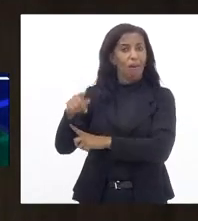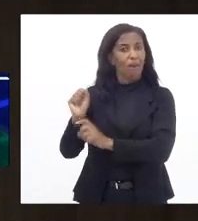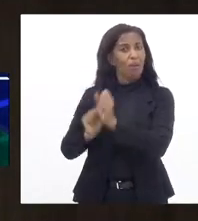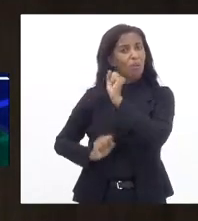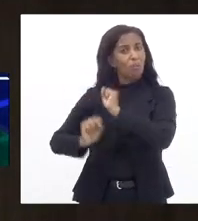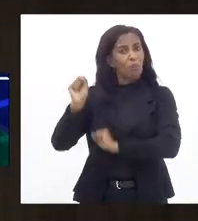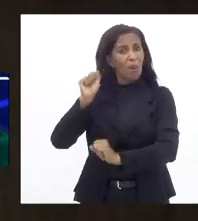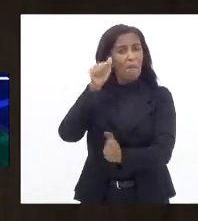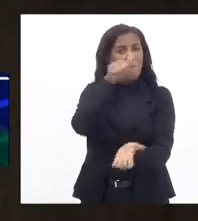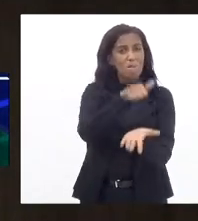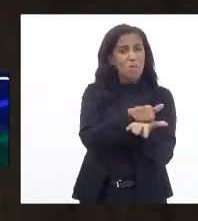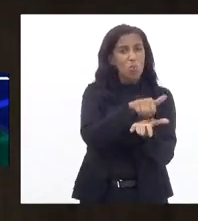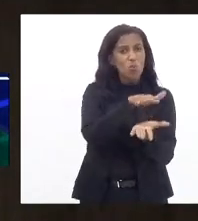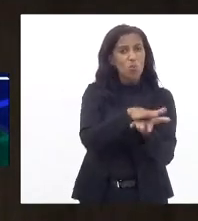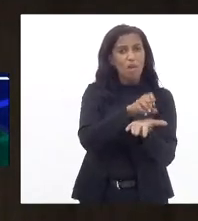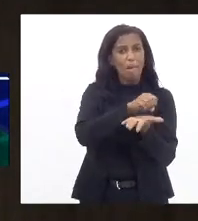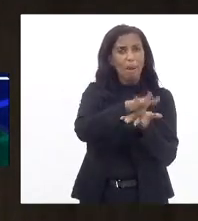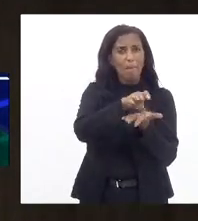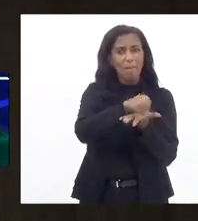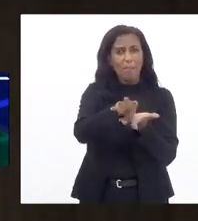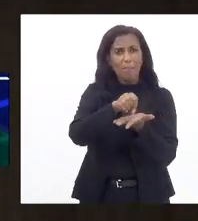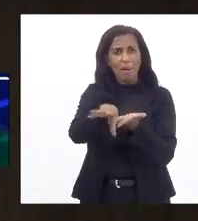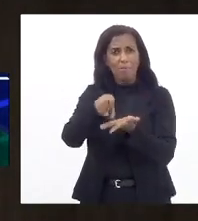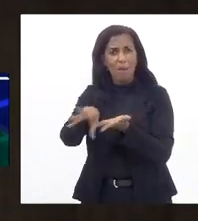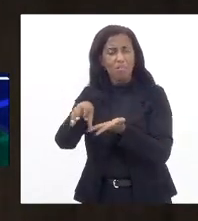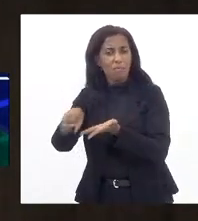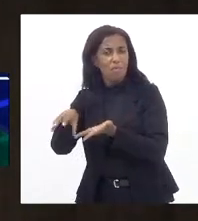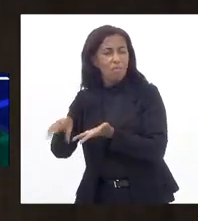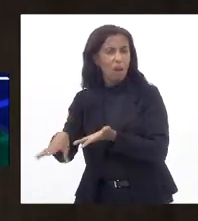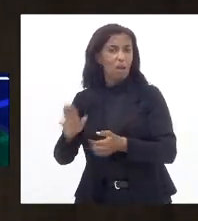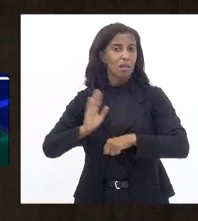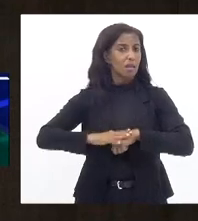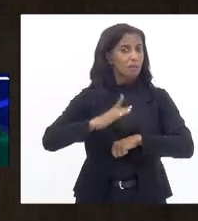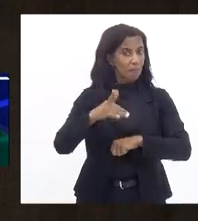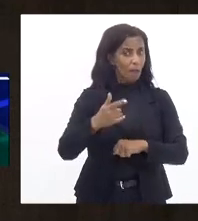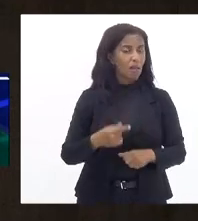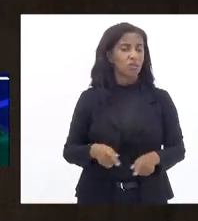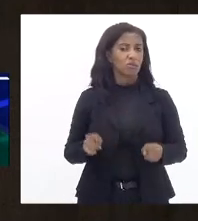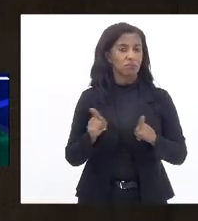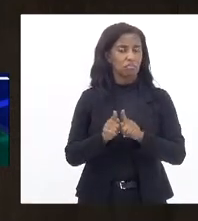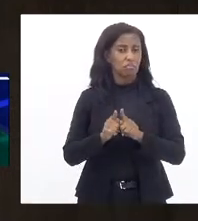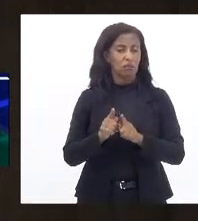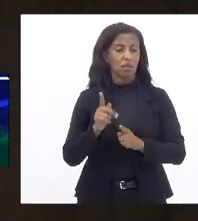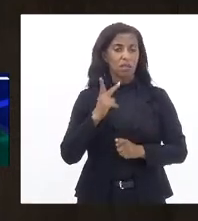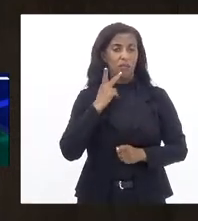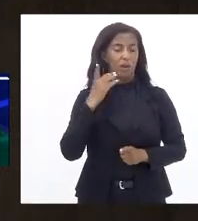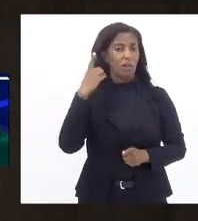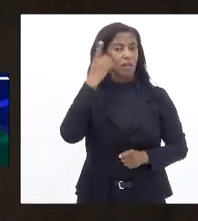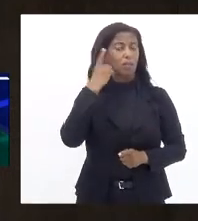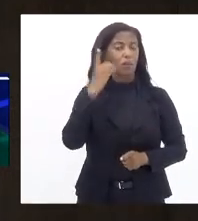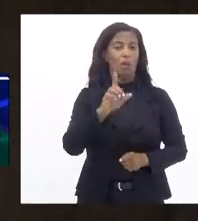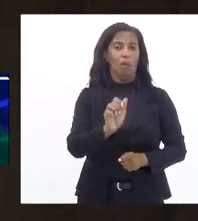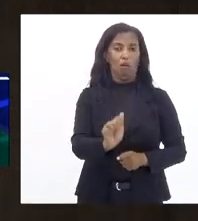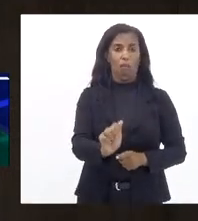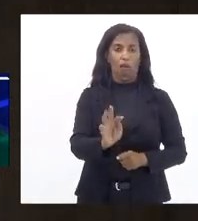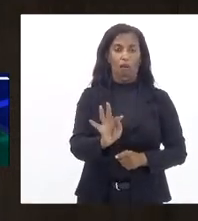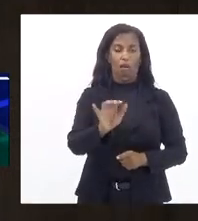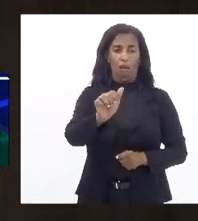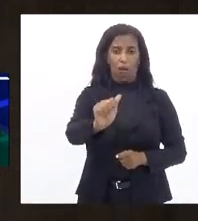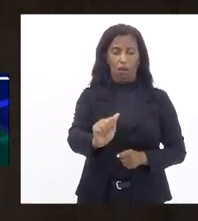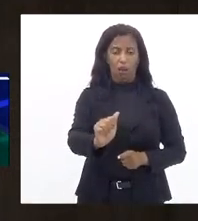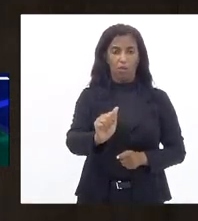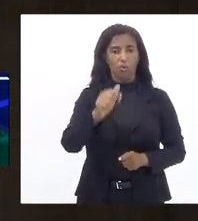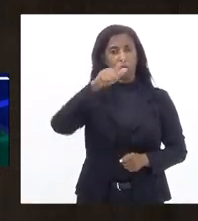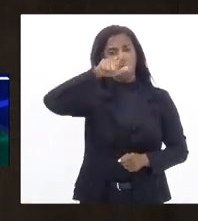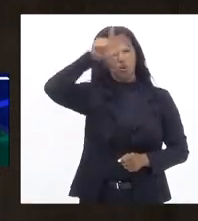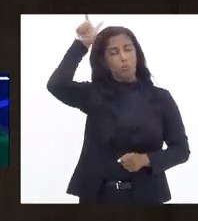de multas. E mais, quero registrar, deputado Atila Nunes, deputado Luiz